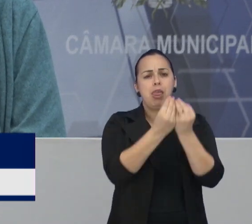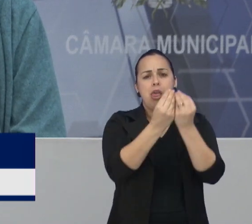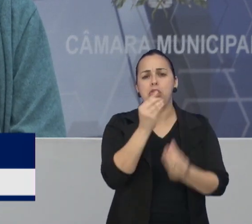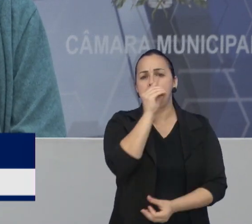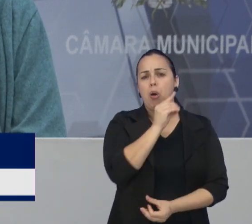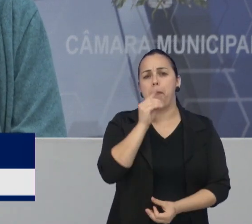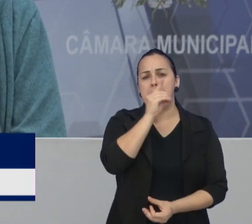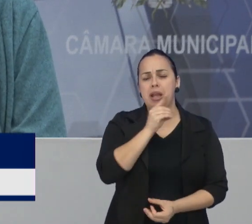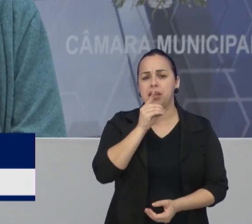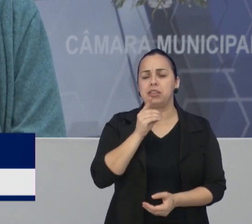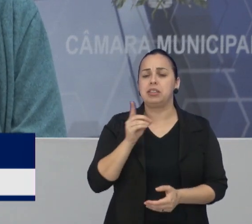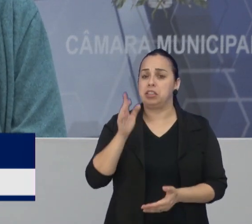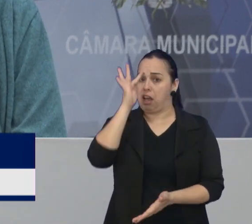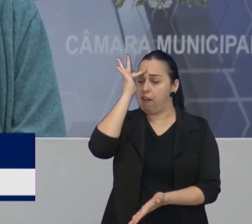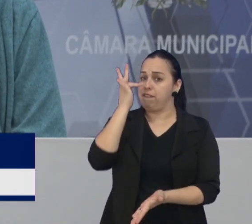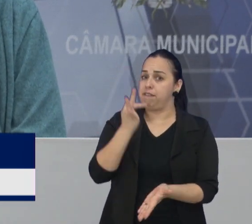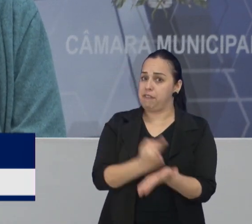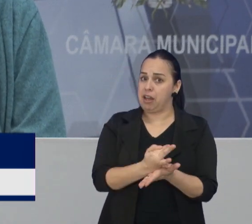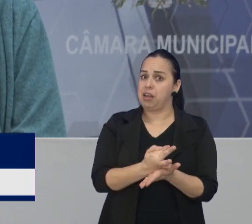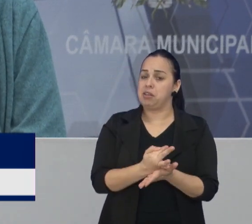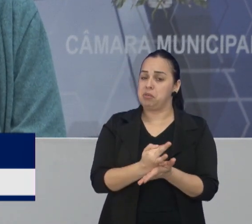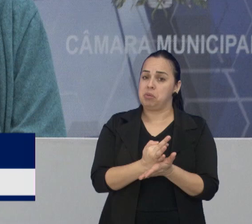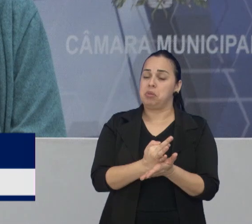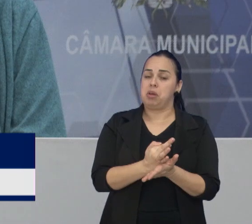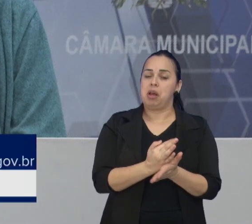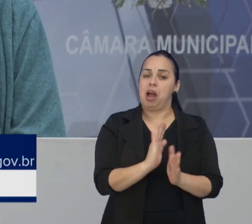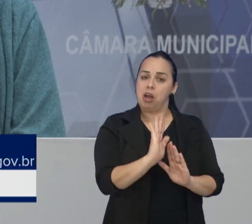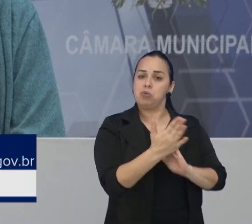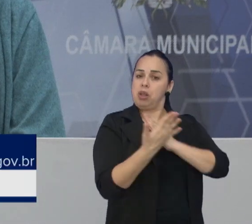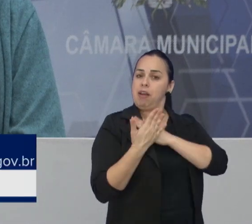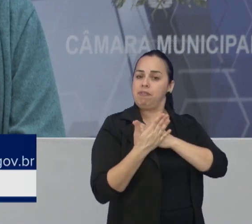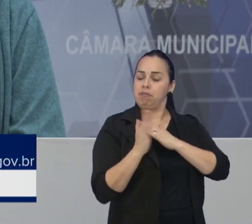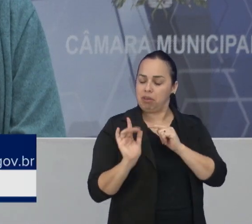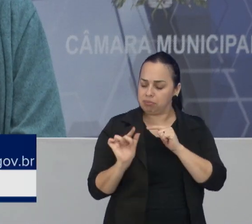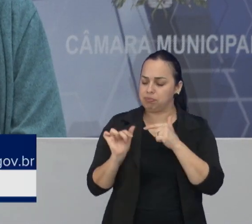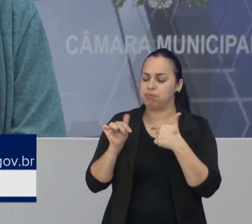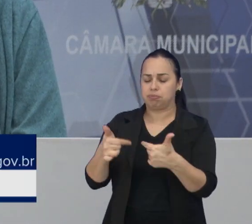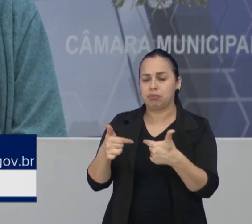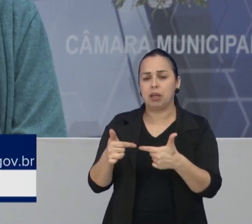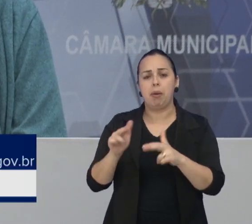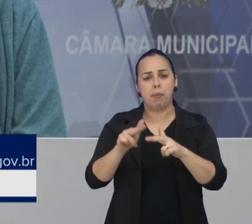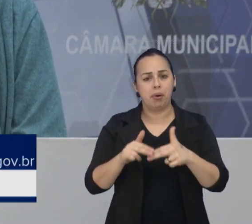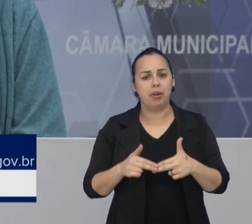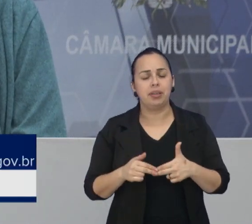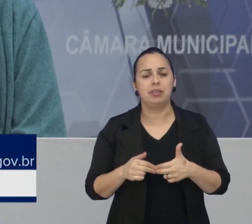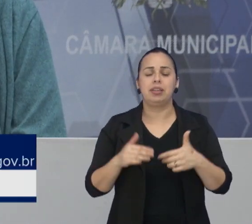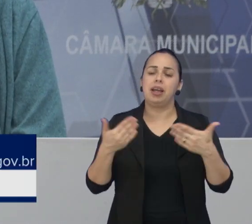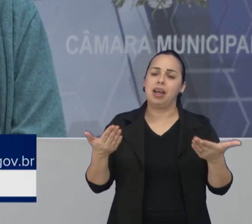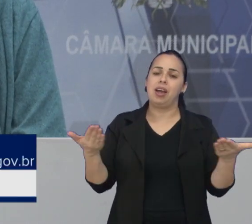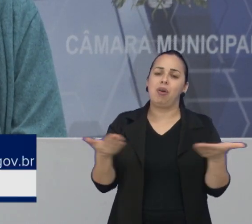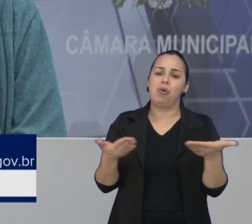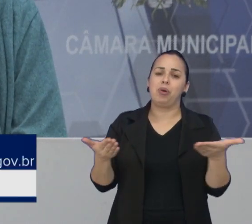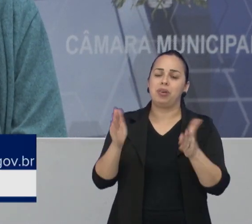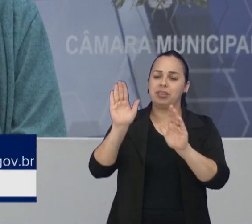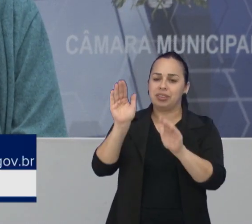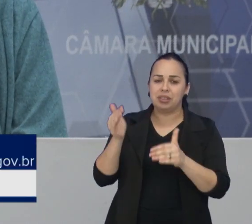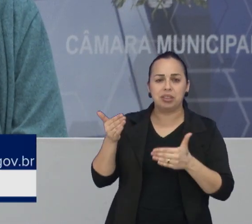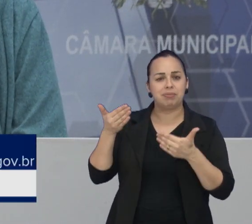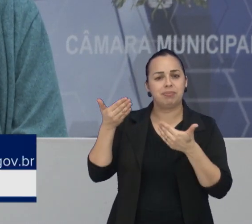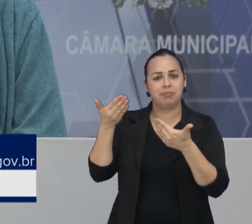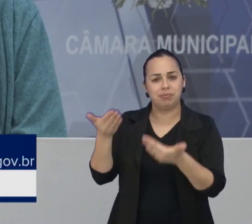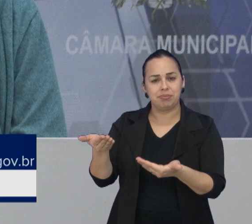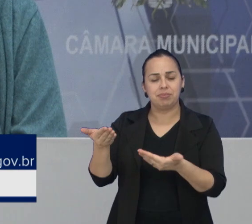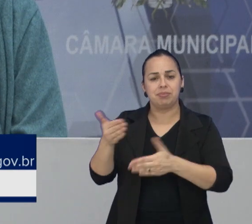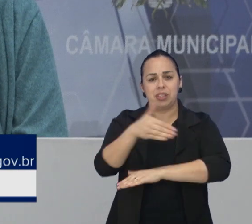dominicais e sua fé guiava suas ações e decisões. Por tudo isso, é com grande honra que hoje dedicamos essa